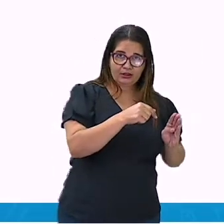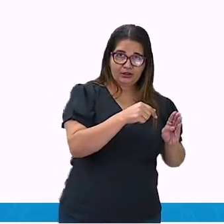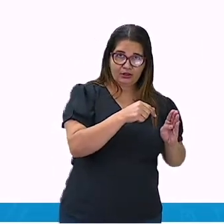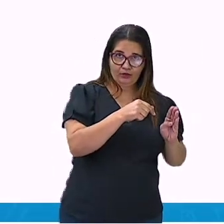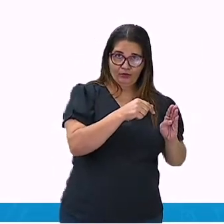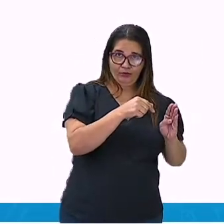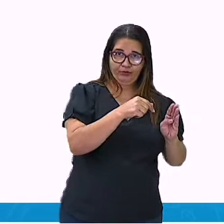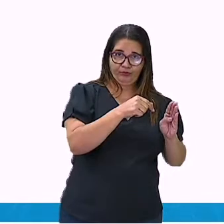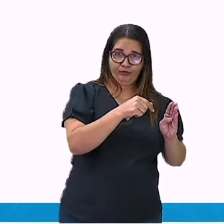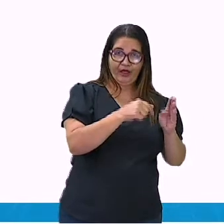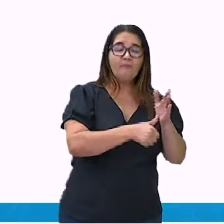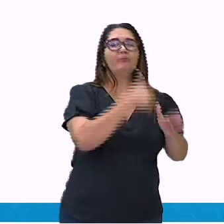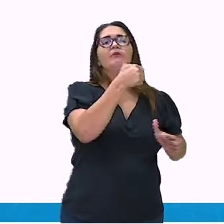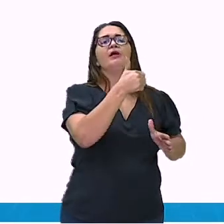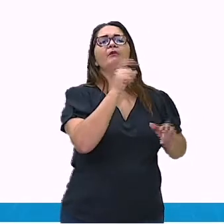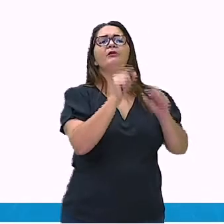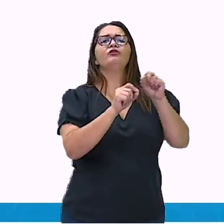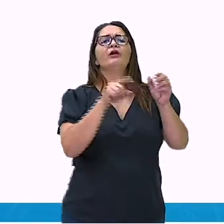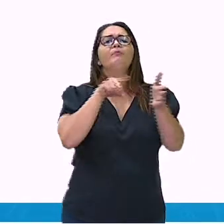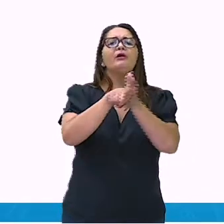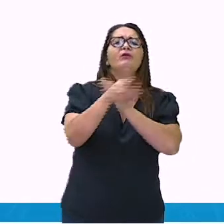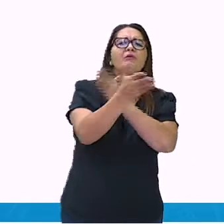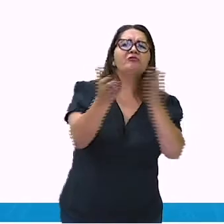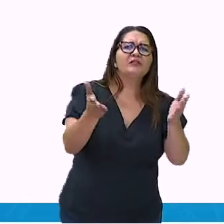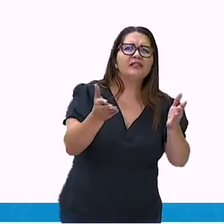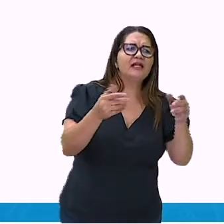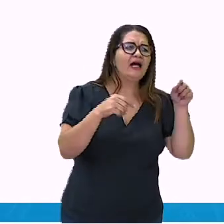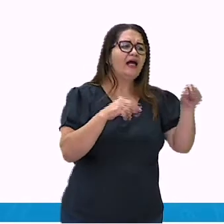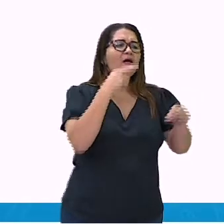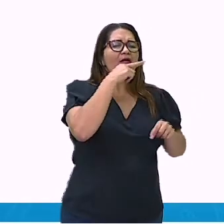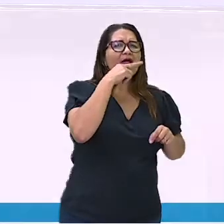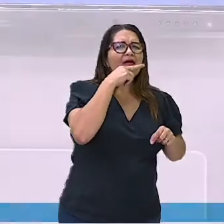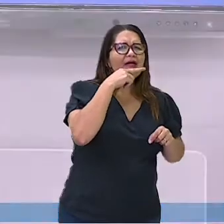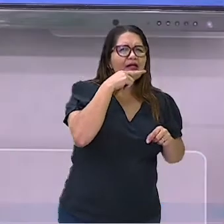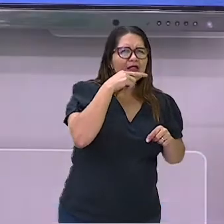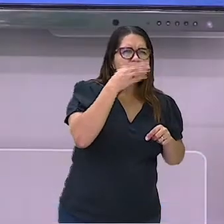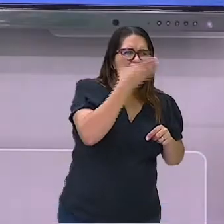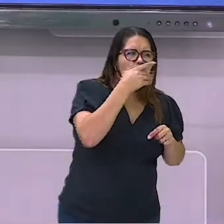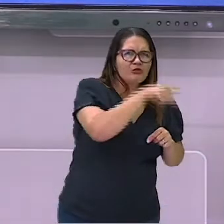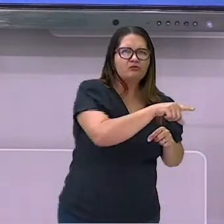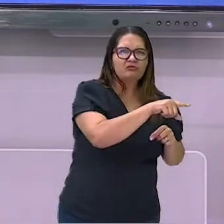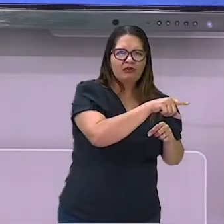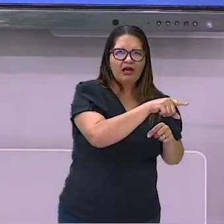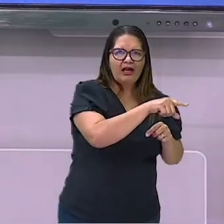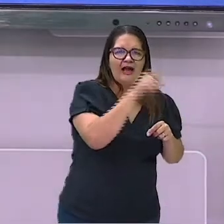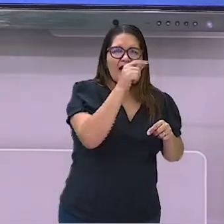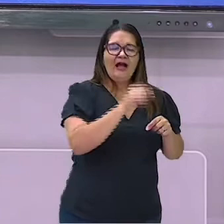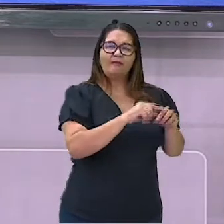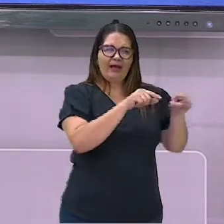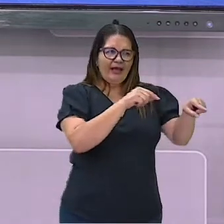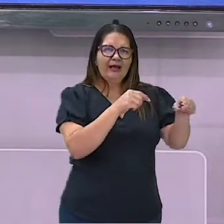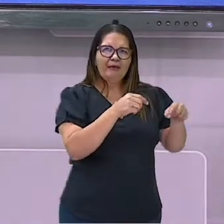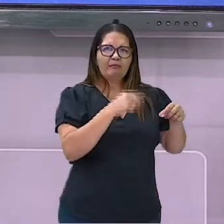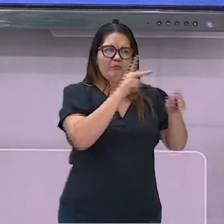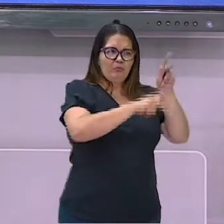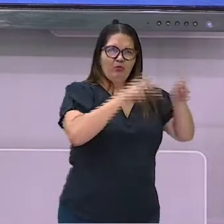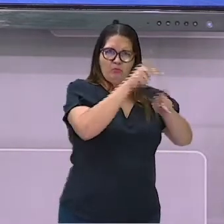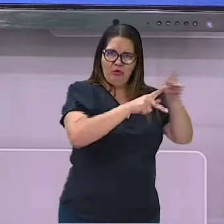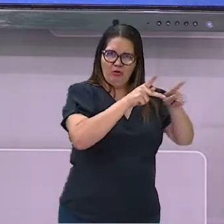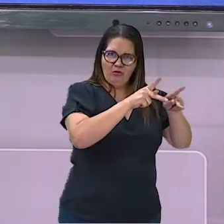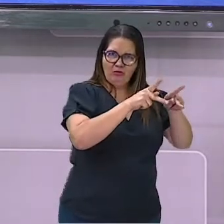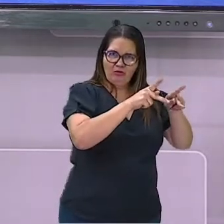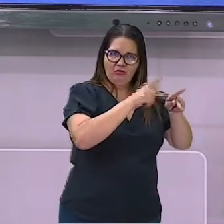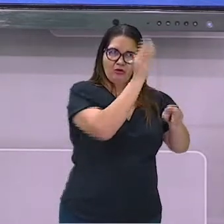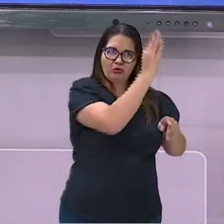exportação? Uma curiosidade. De tudo que o Brasil produz, o